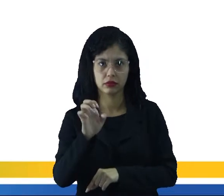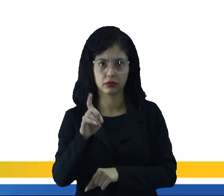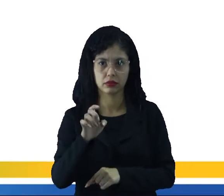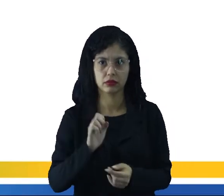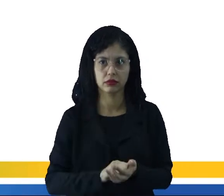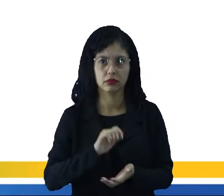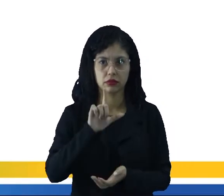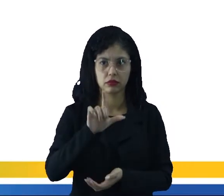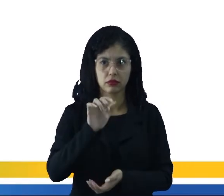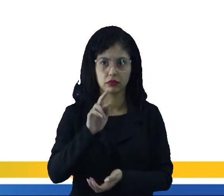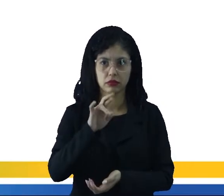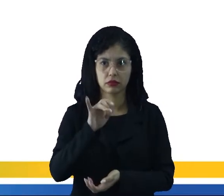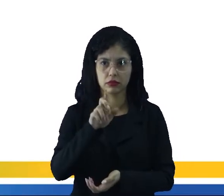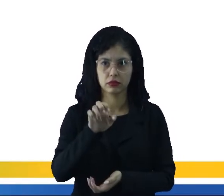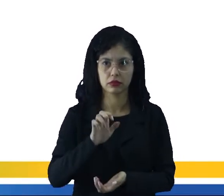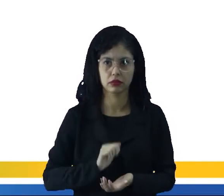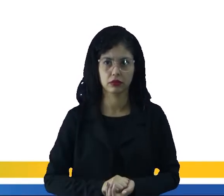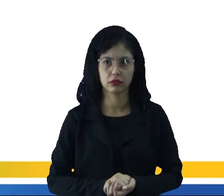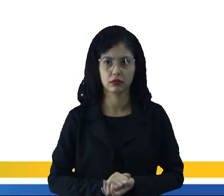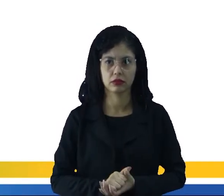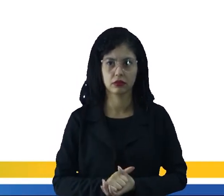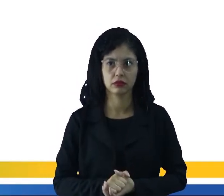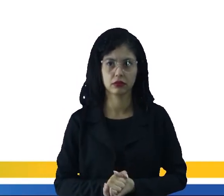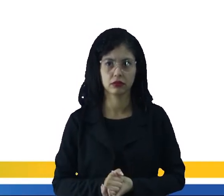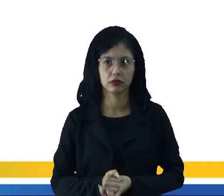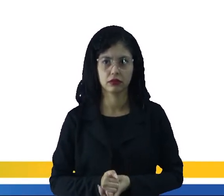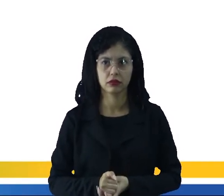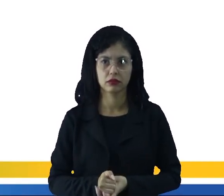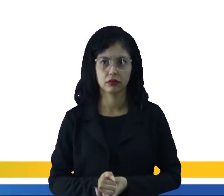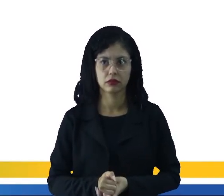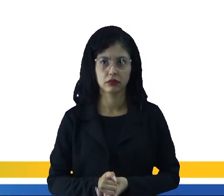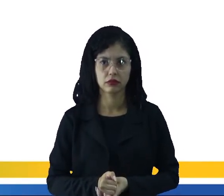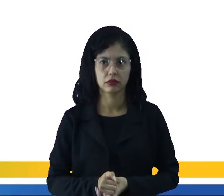e longitude.